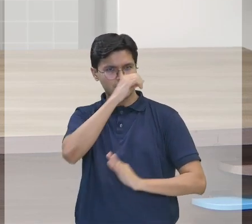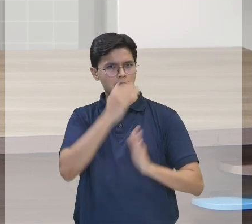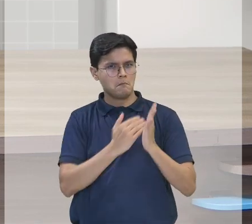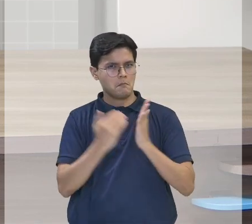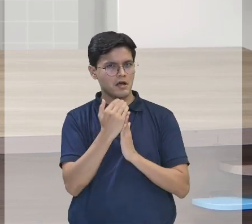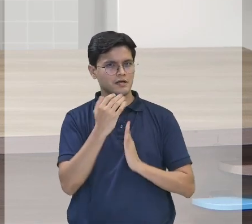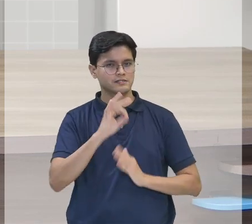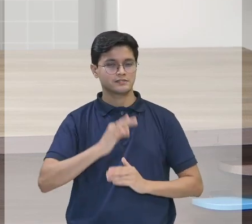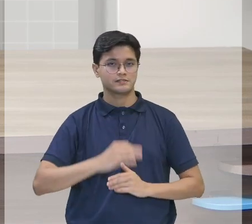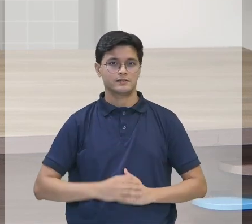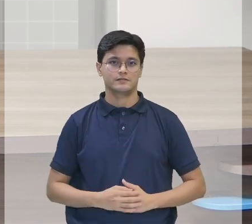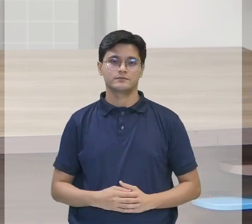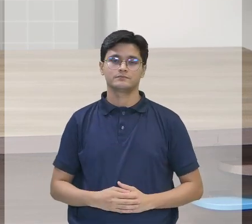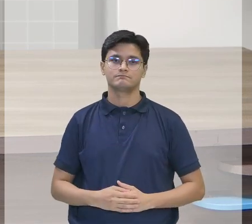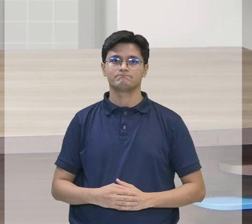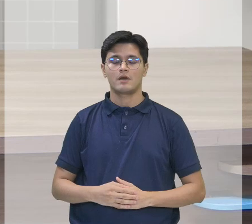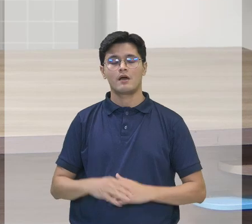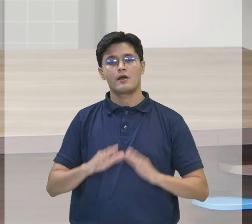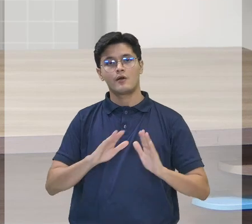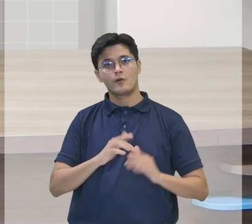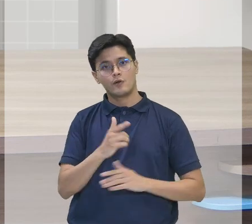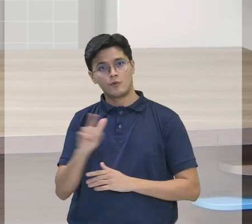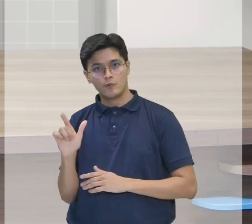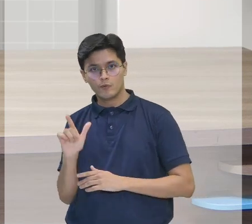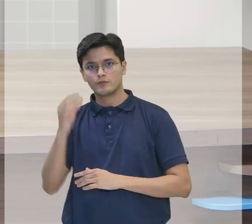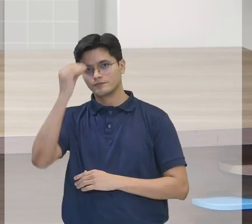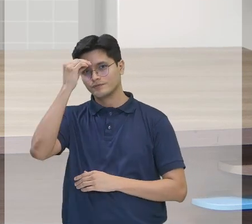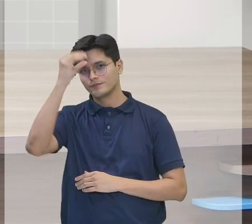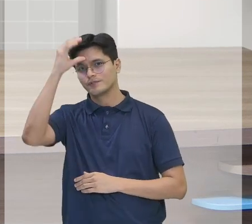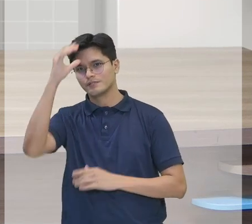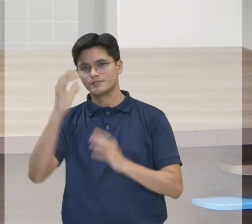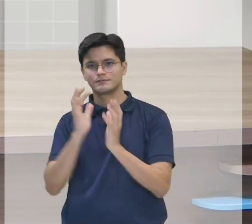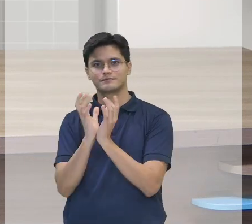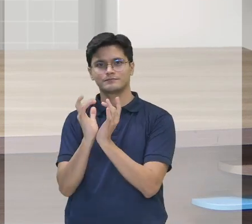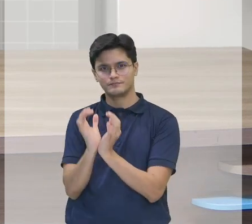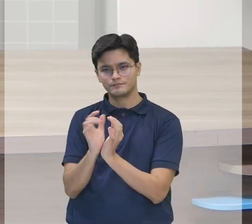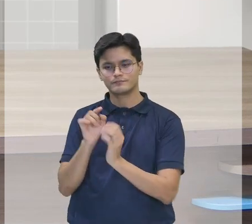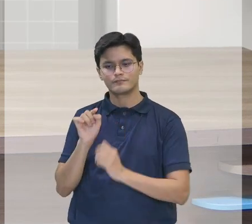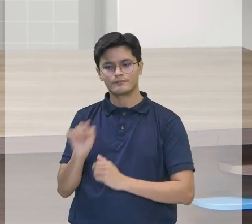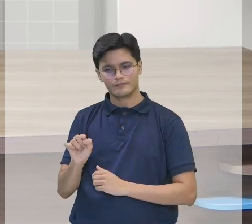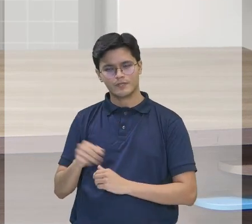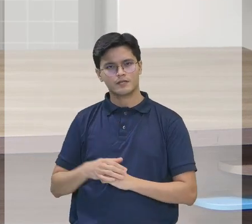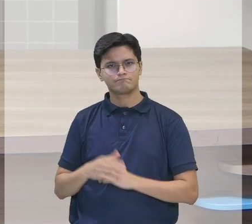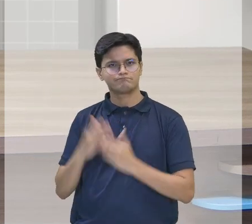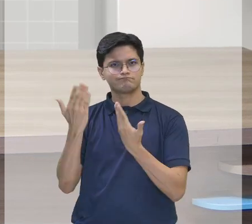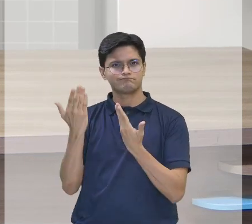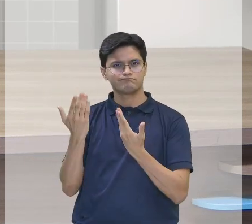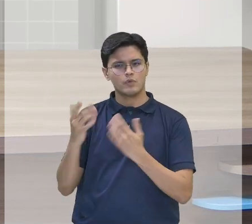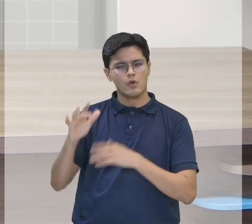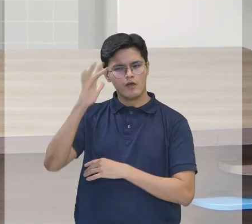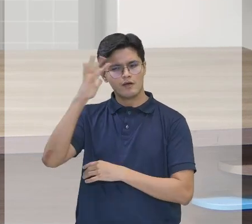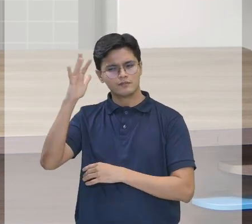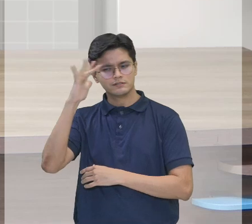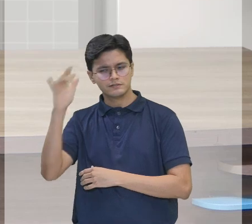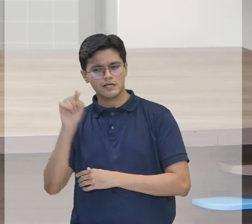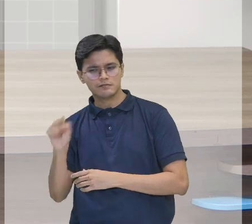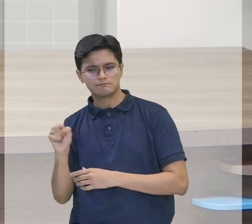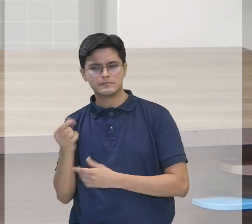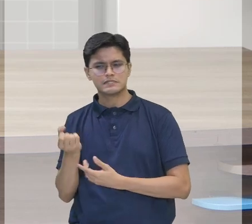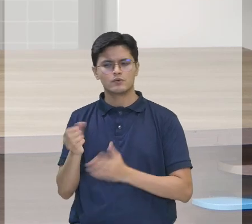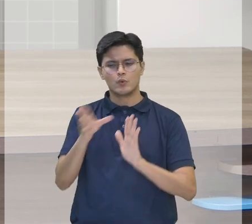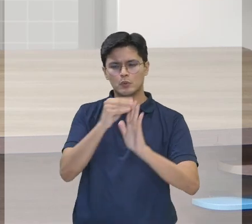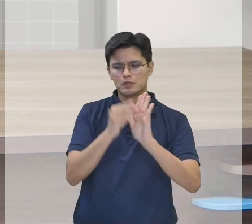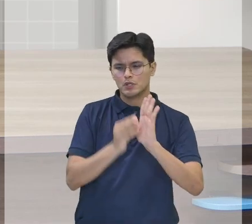conhecimento metacognitivo, que vai ali analisar o que ele sabe ou não sobre determinado conteúdo, né, ou